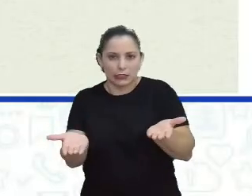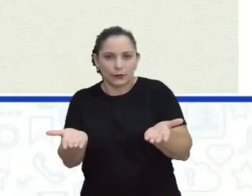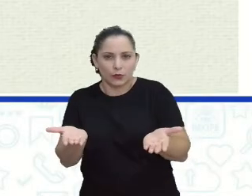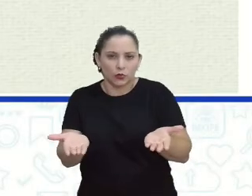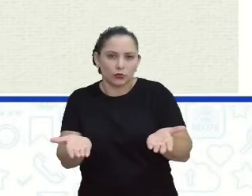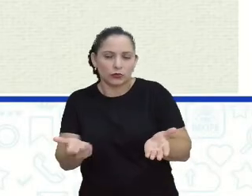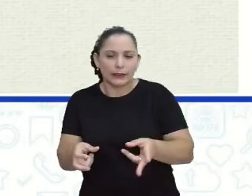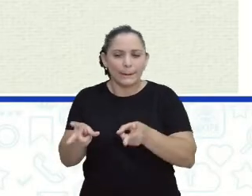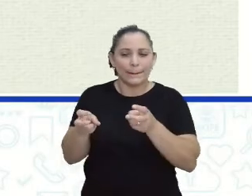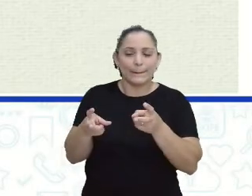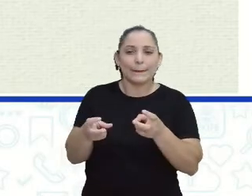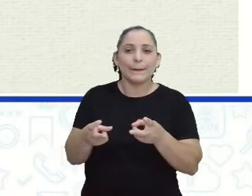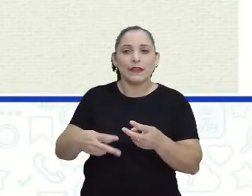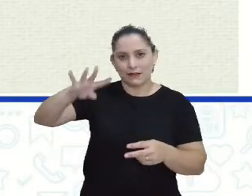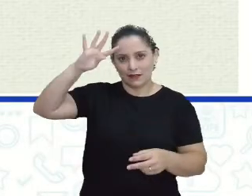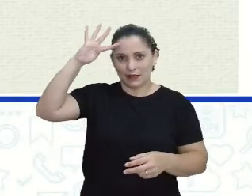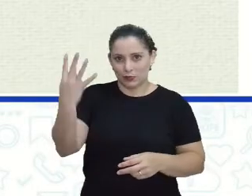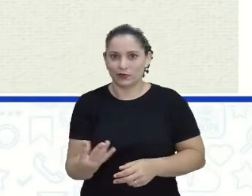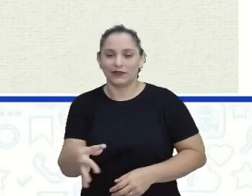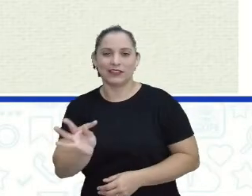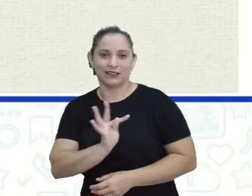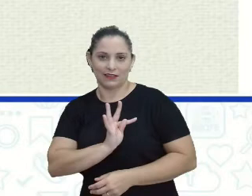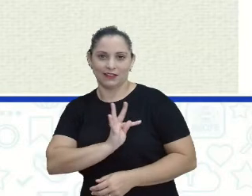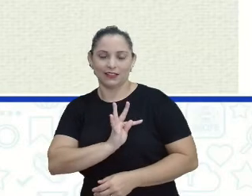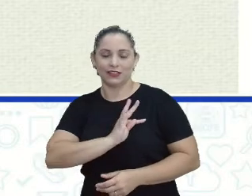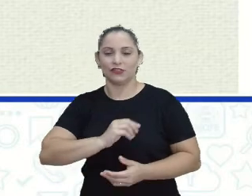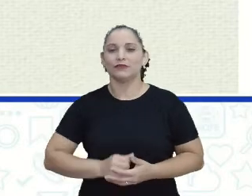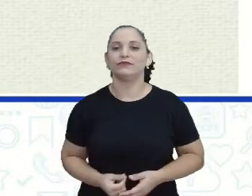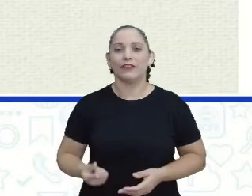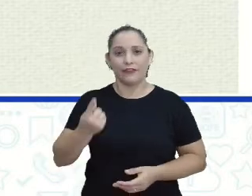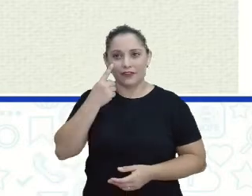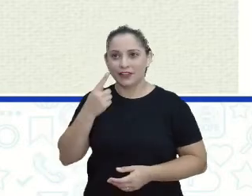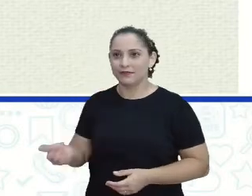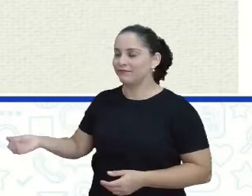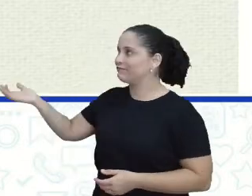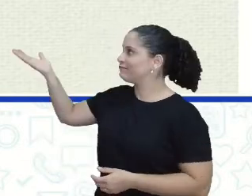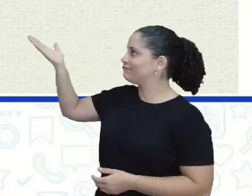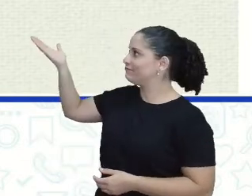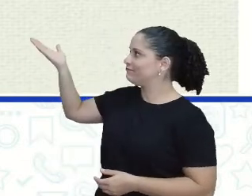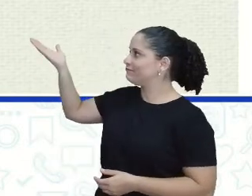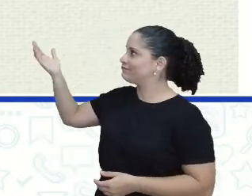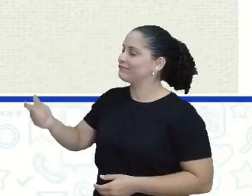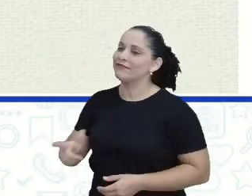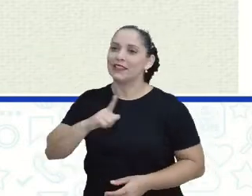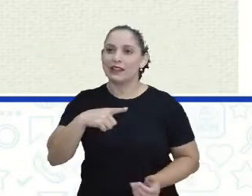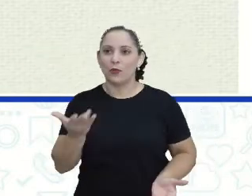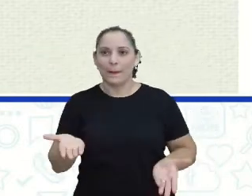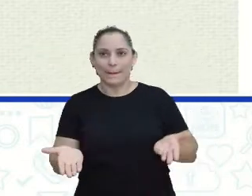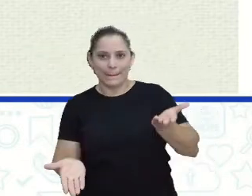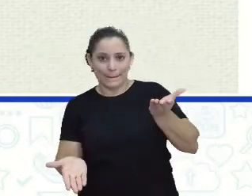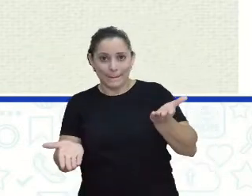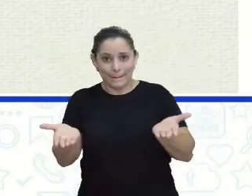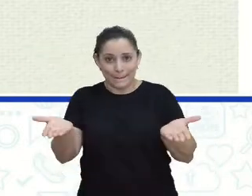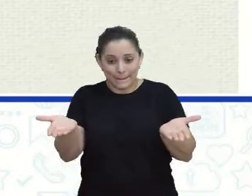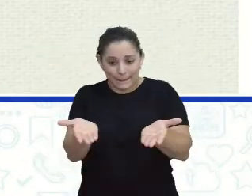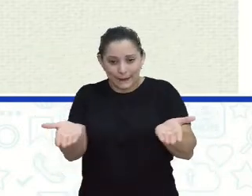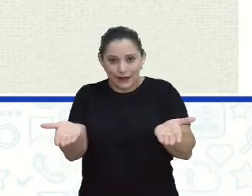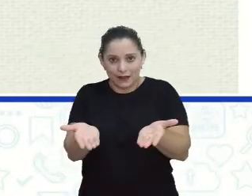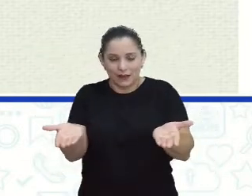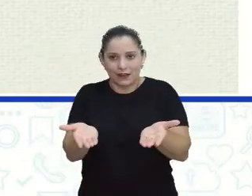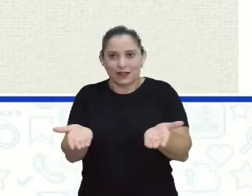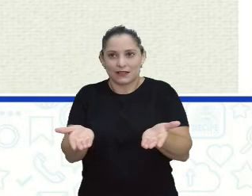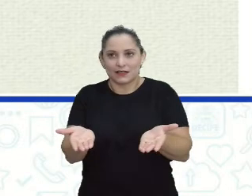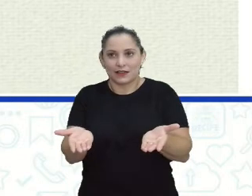vai partir para resolver as técnicas. Você pode estar vendo aí nessa imagem que naquela balança em equilíbrio tem uma